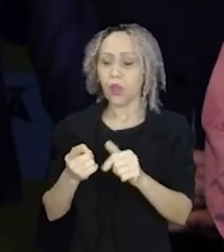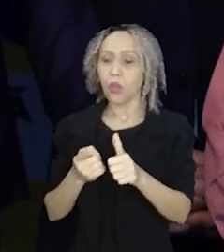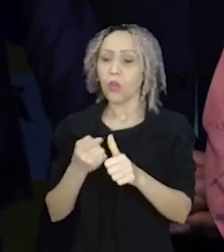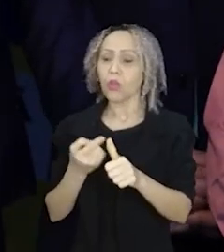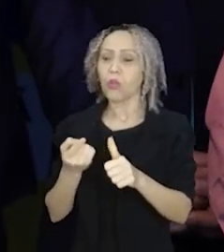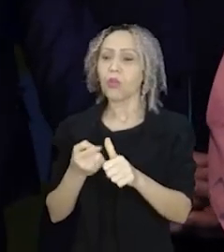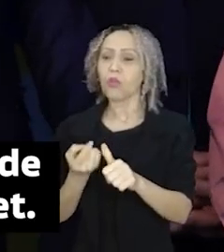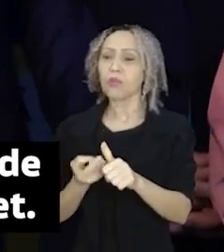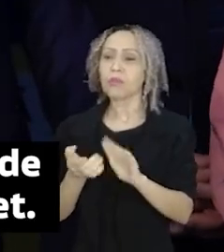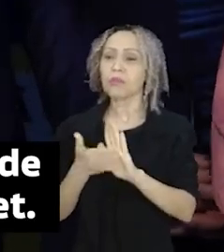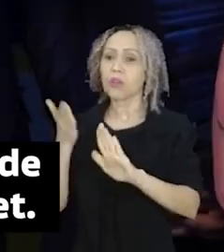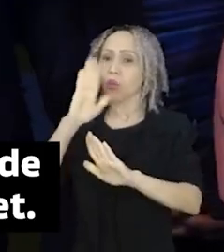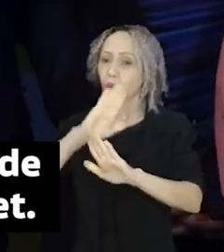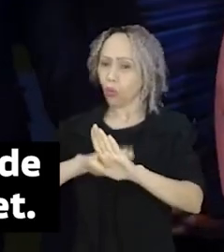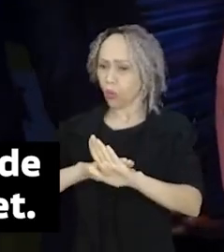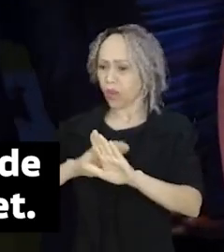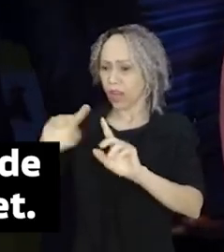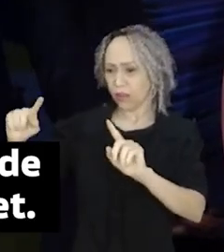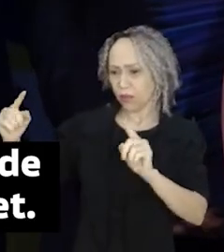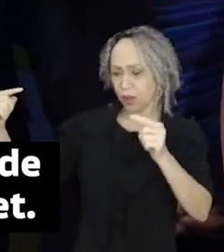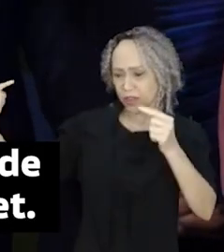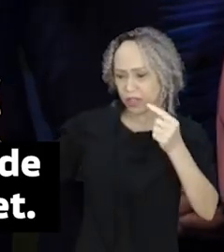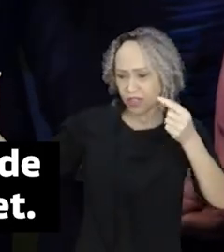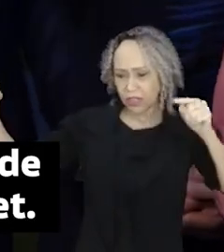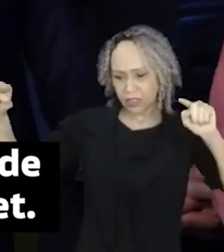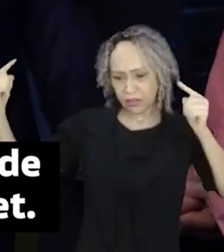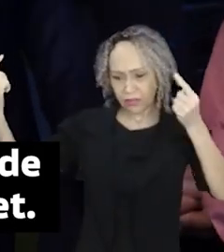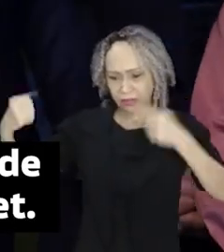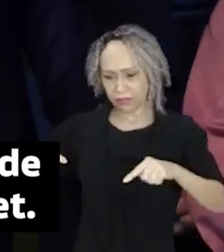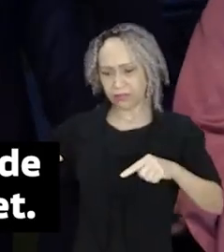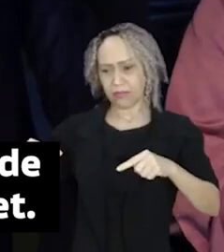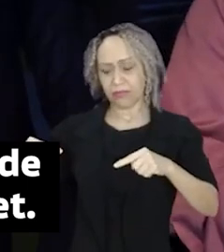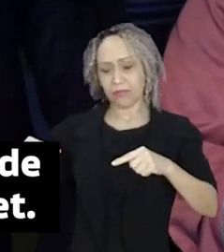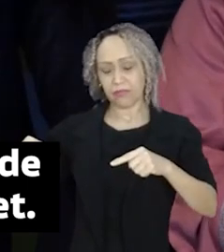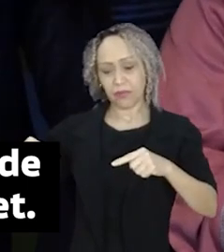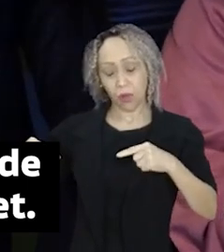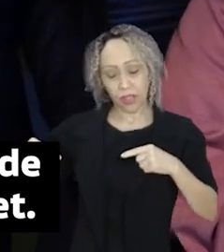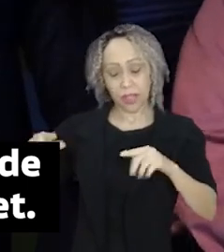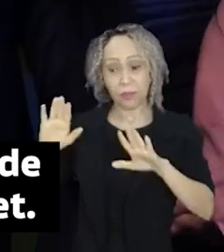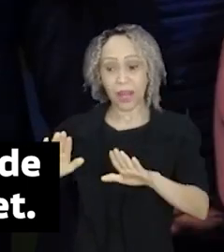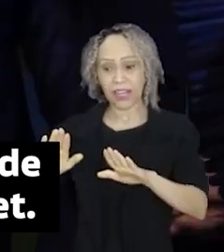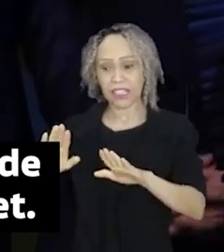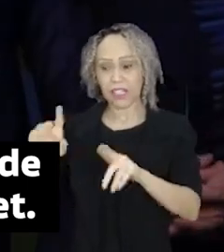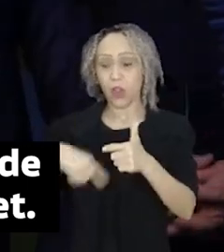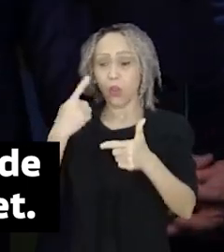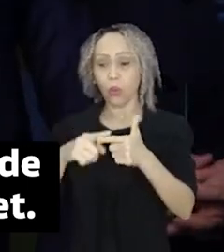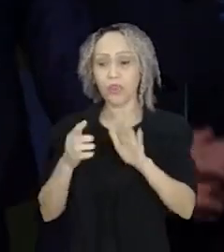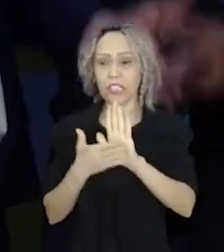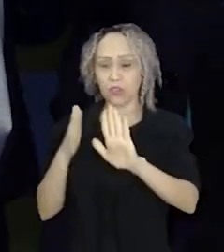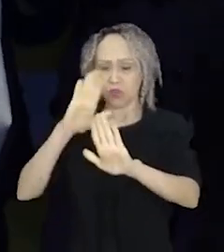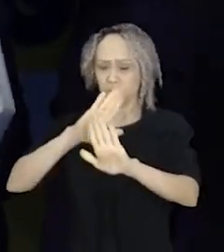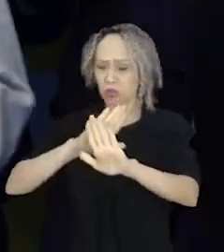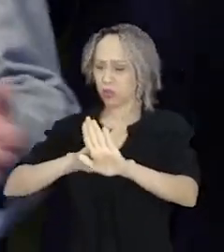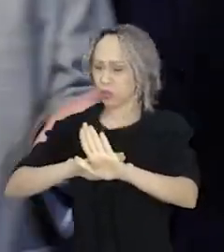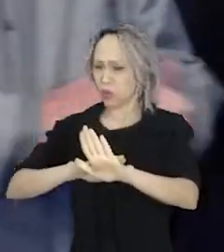turno. Eu queria chamar para assumir o Ministério de Planejamento e Orçamento a companheira Simone Tebet.